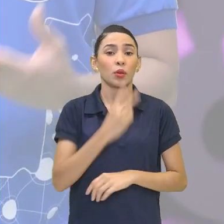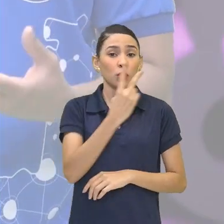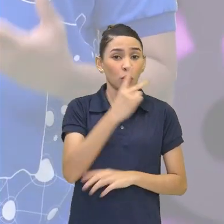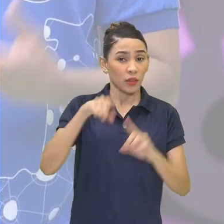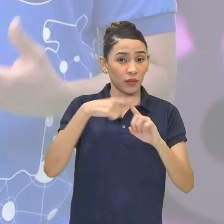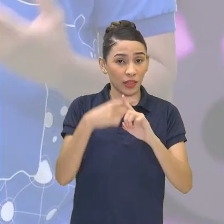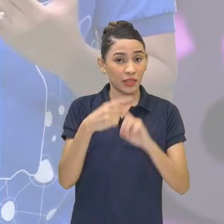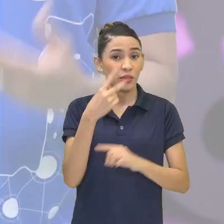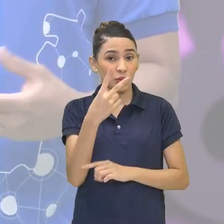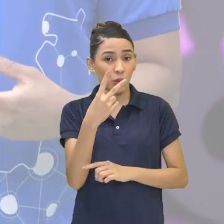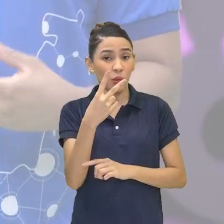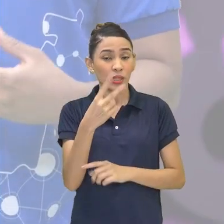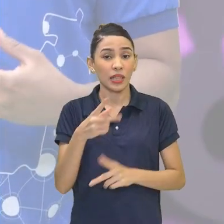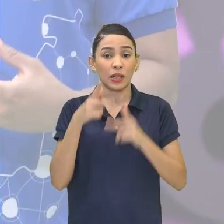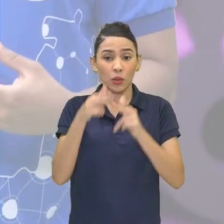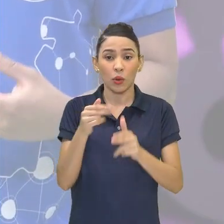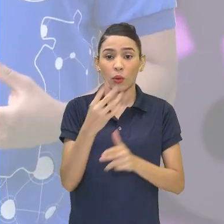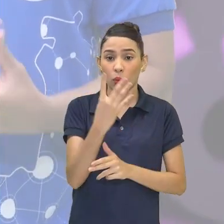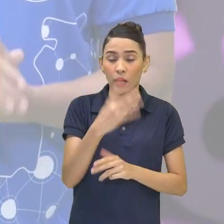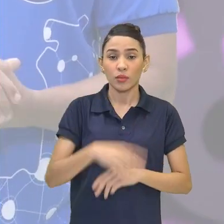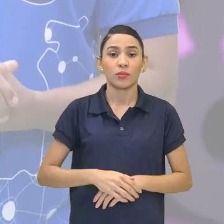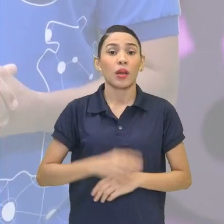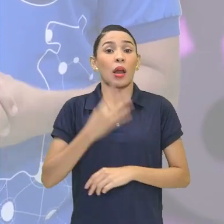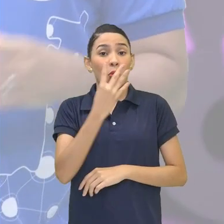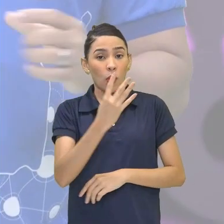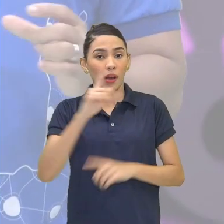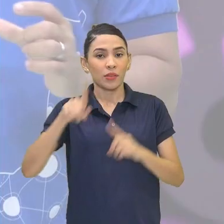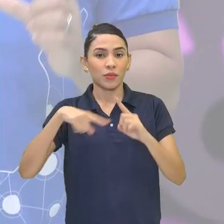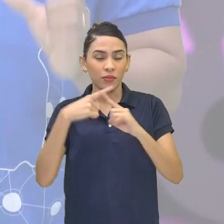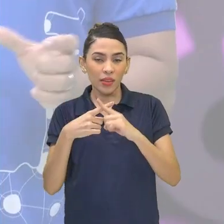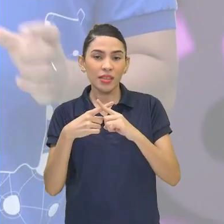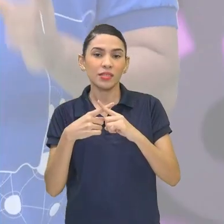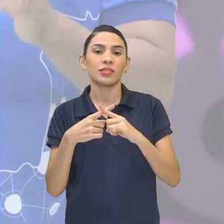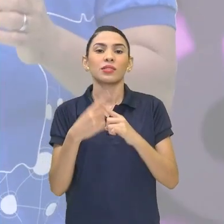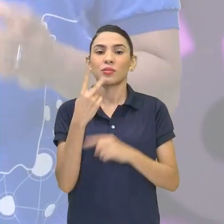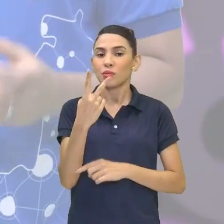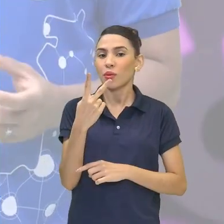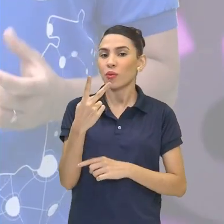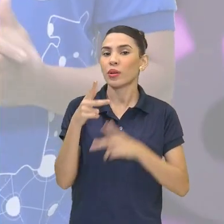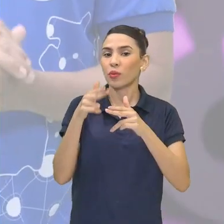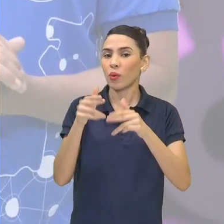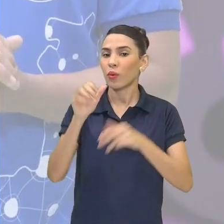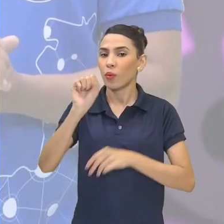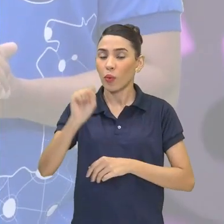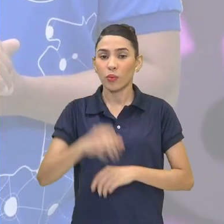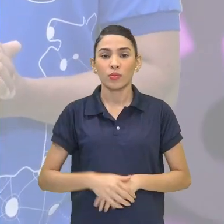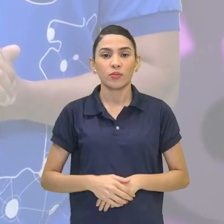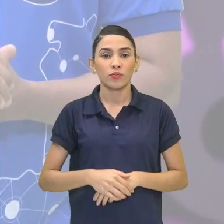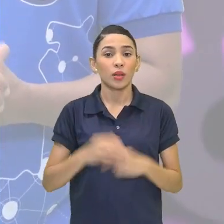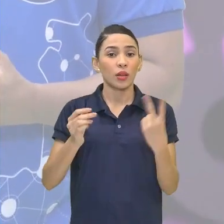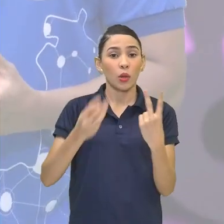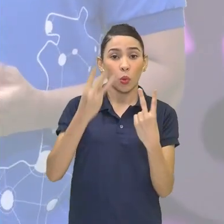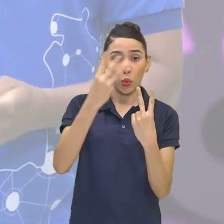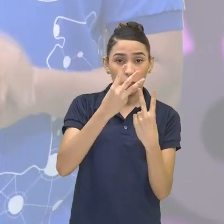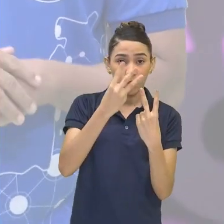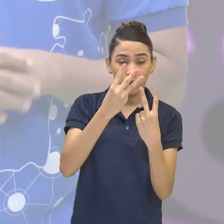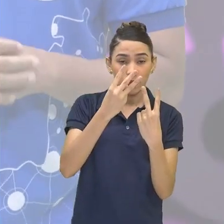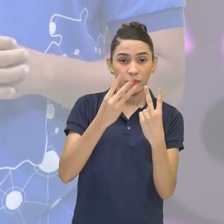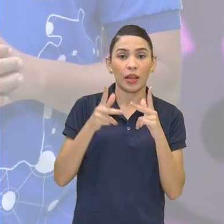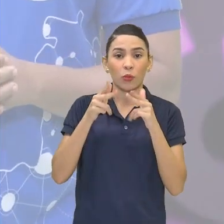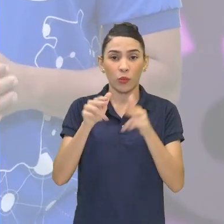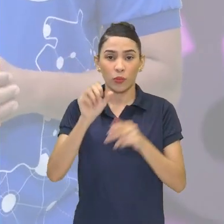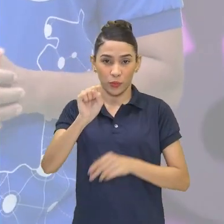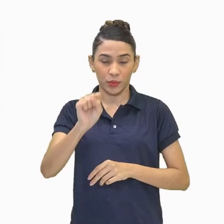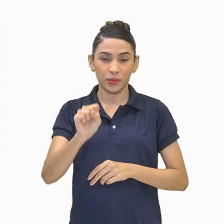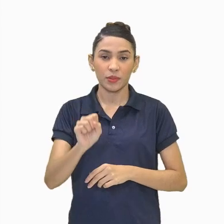3, 4, vezes 2, 8. Então, 2 ao cubo é igual a 8. Acompanhe